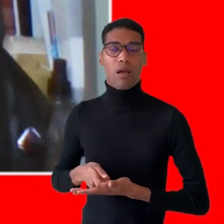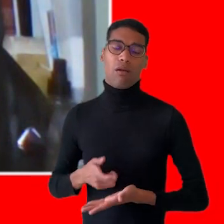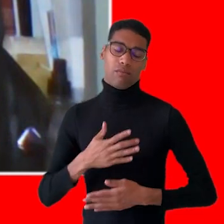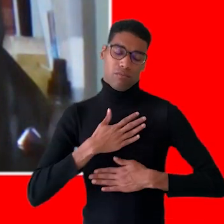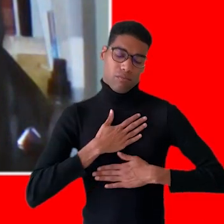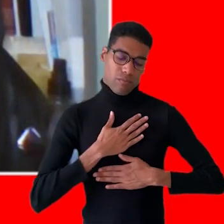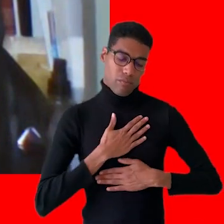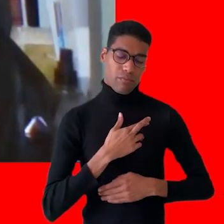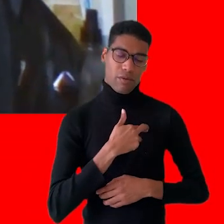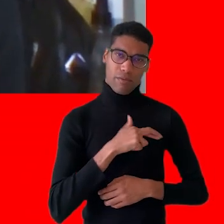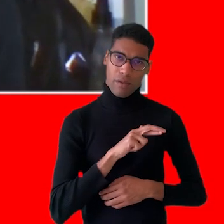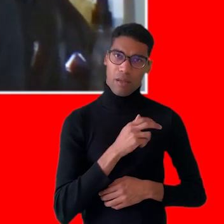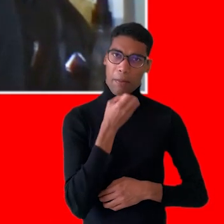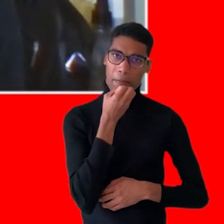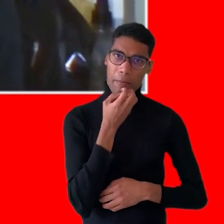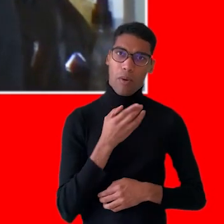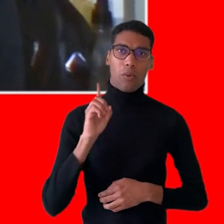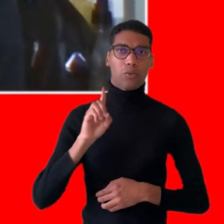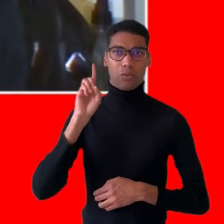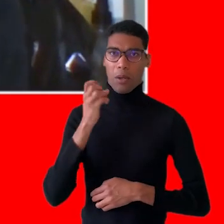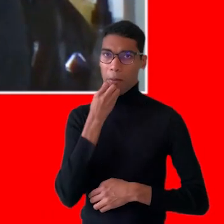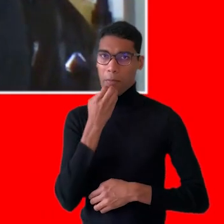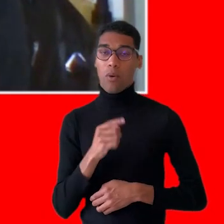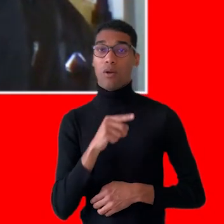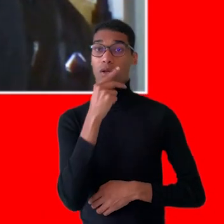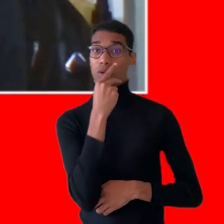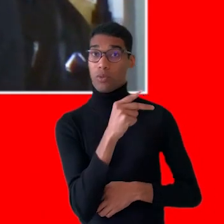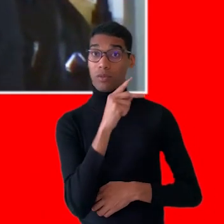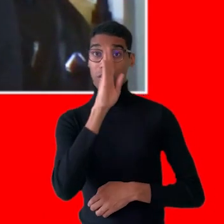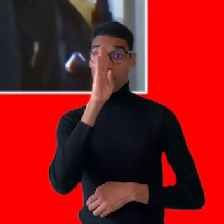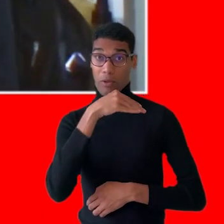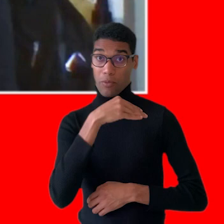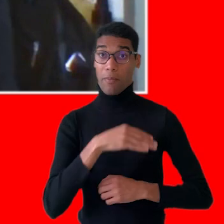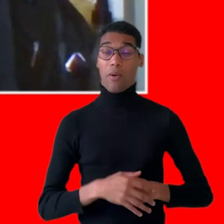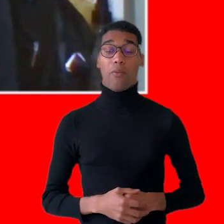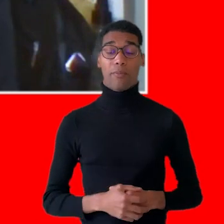fé é boa, o meu Deus é bom e o seu é o do mal.